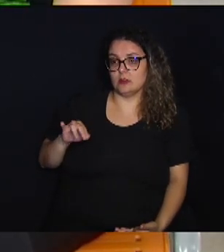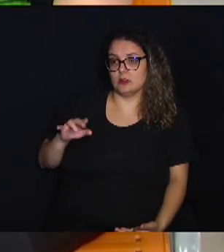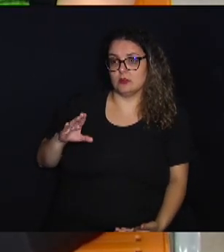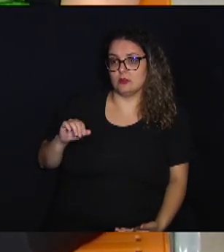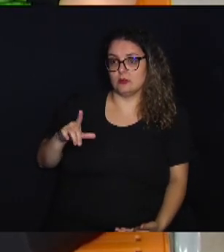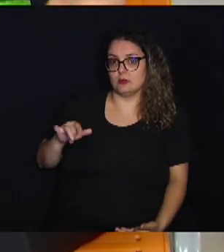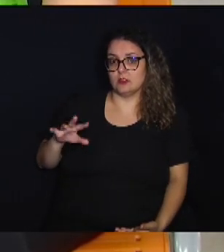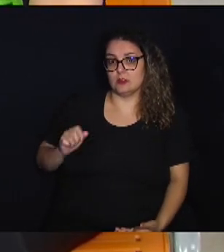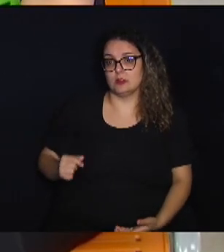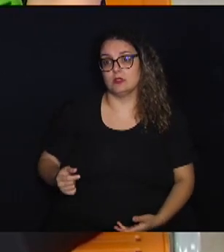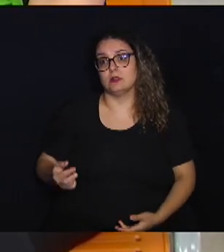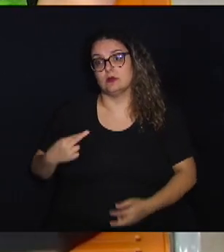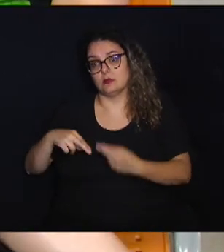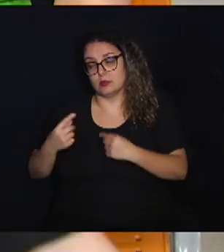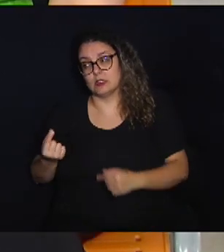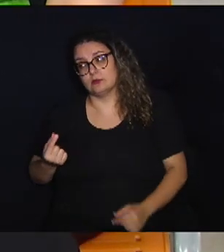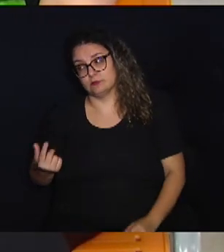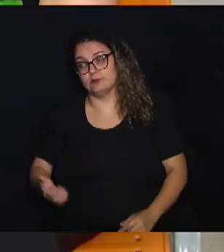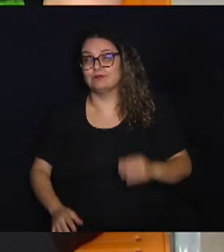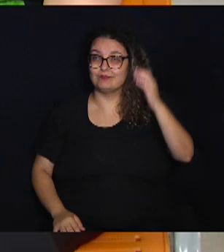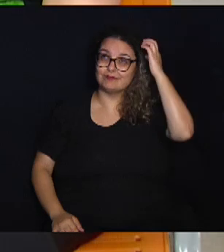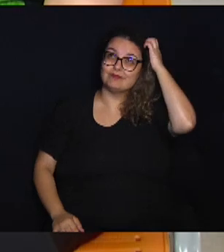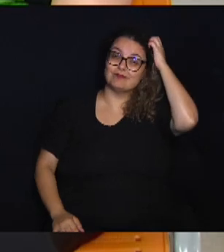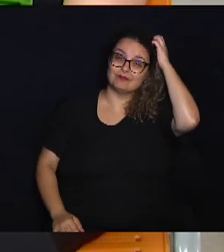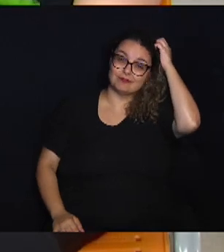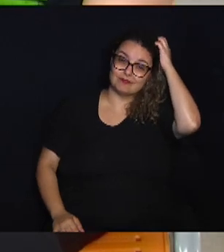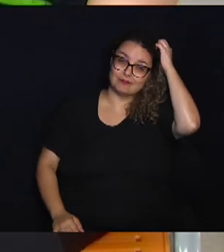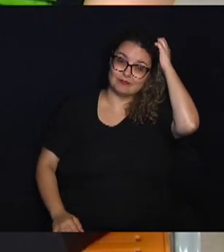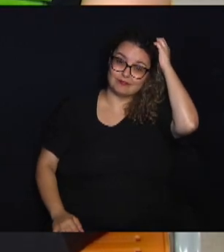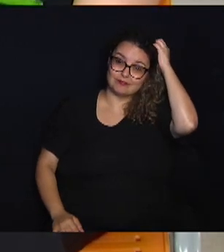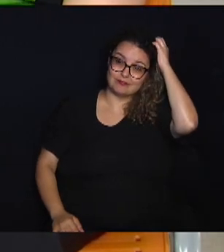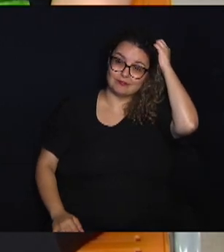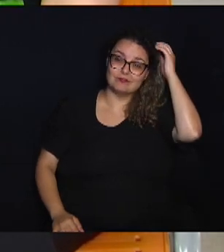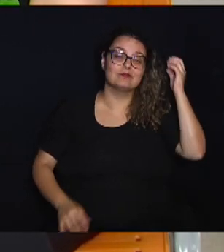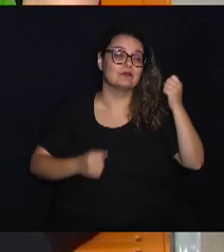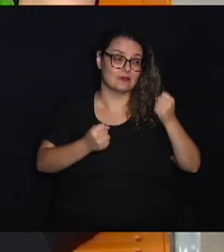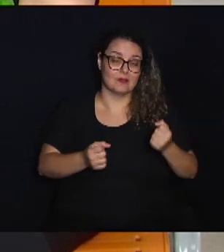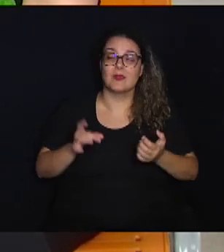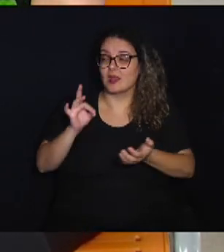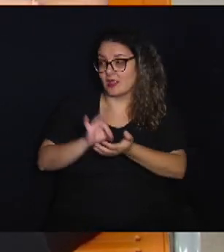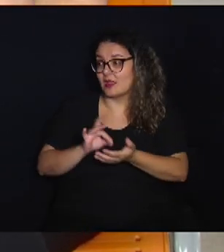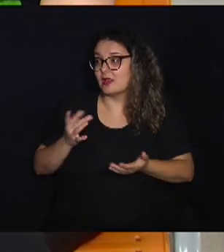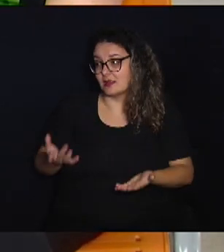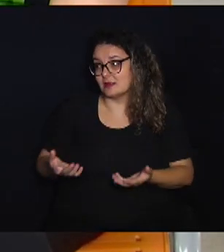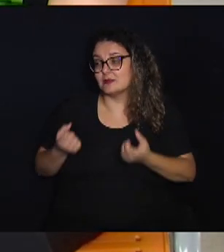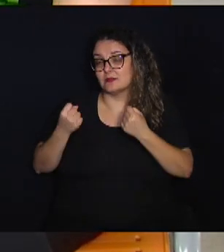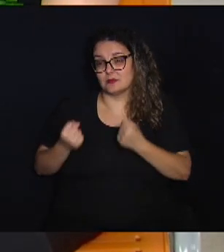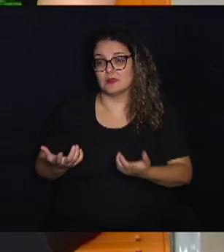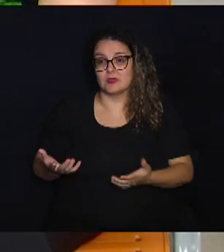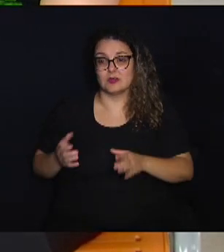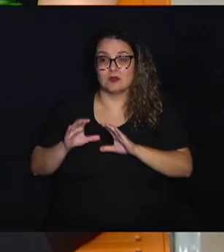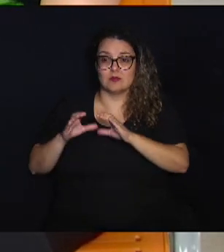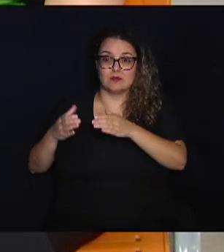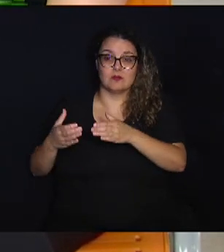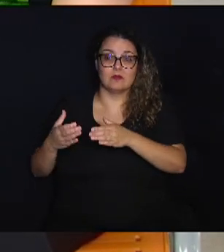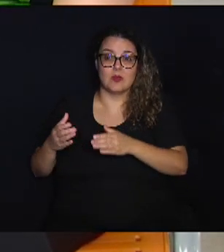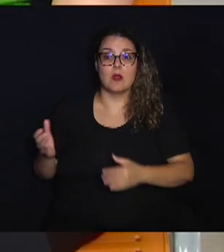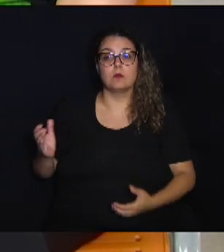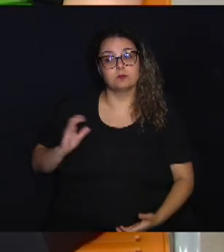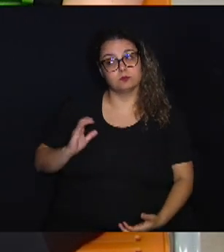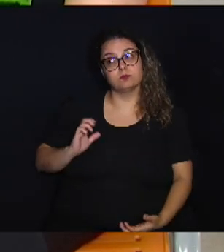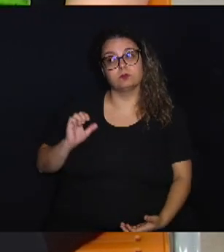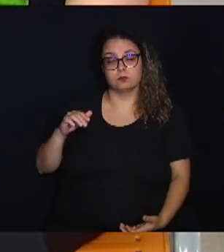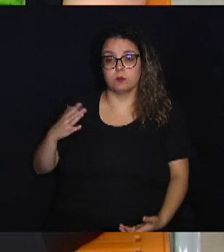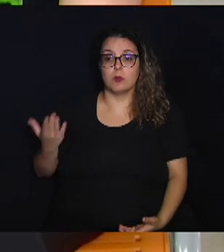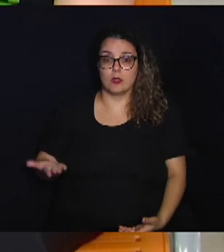livro continua sendo, na verdade, uma realidade. Um pouco, né? Isso, para classes sociais mais